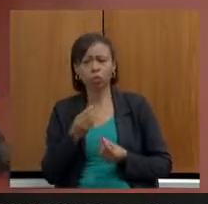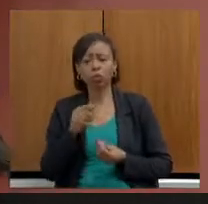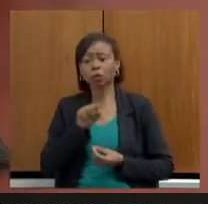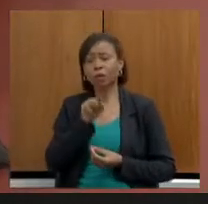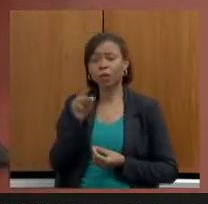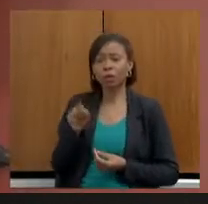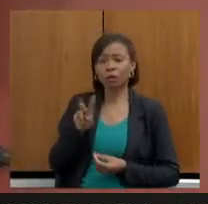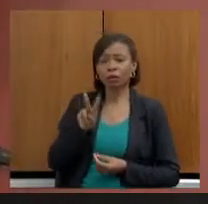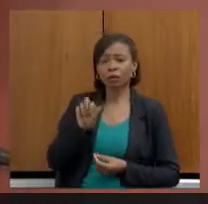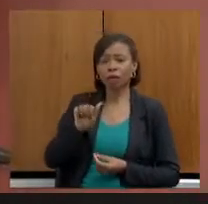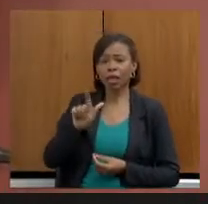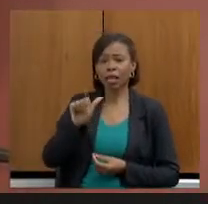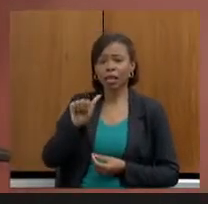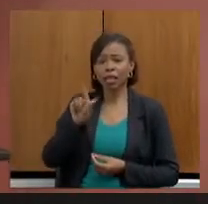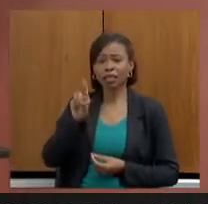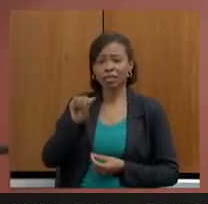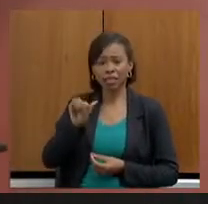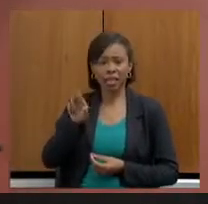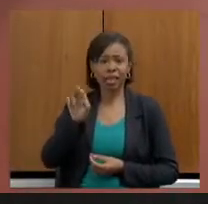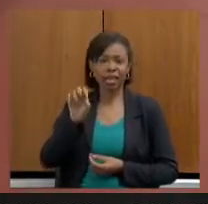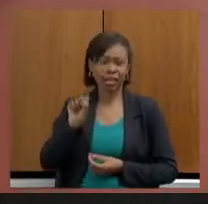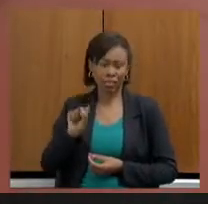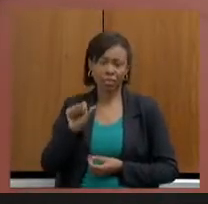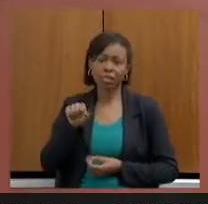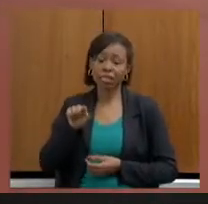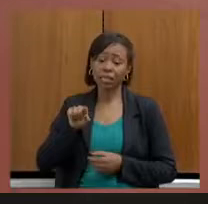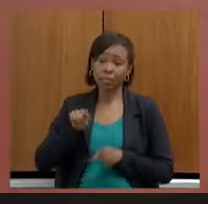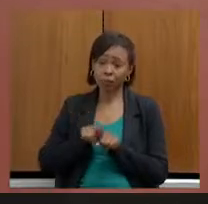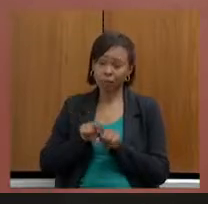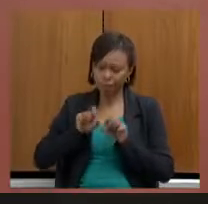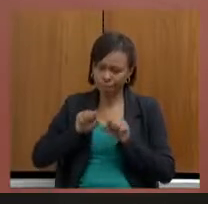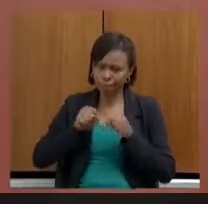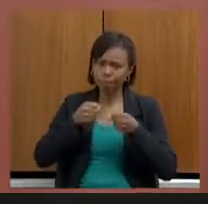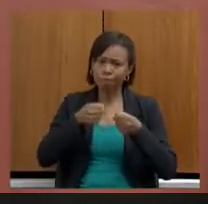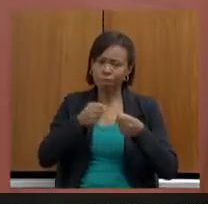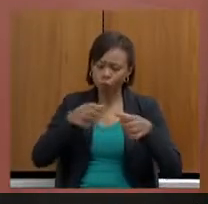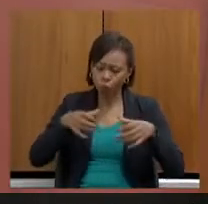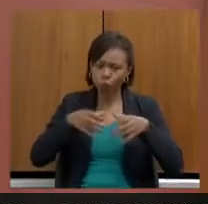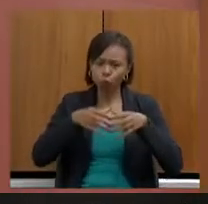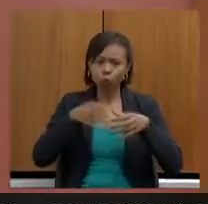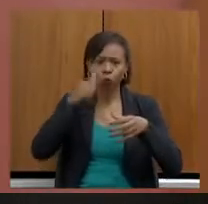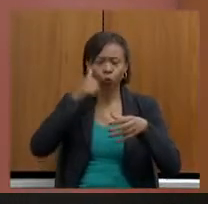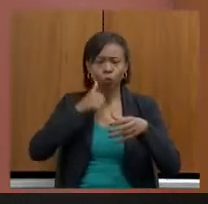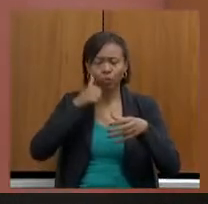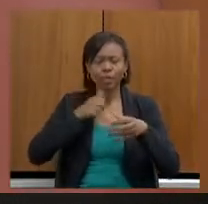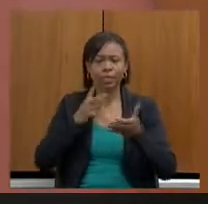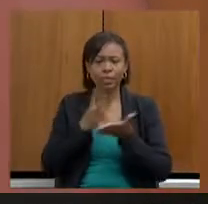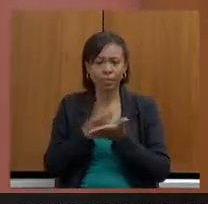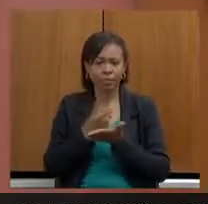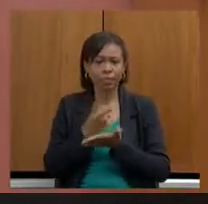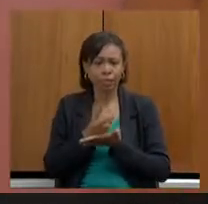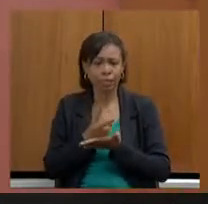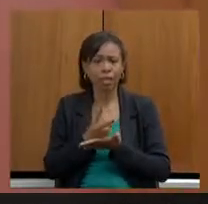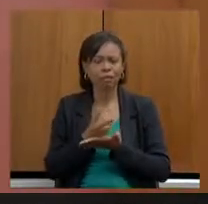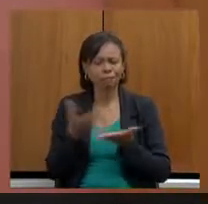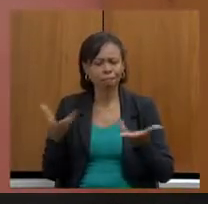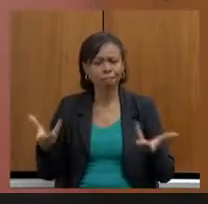Valadares também que tem feito a defesa nosso como os parlamentares mulheres com uma a